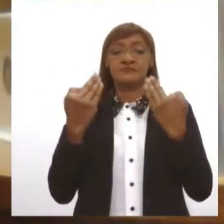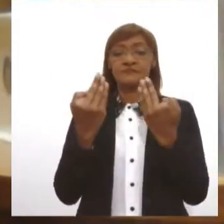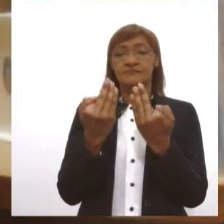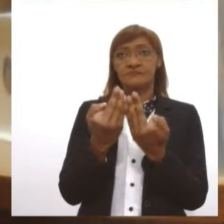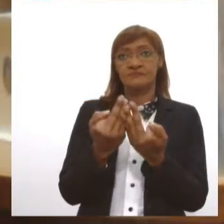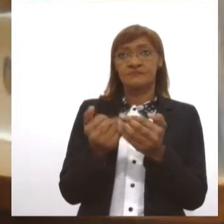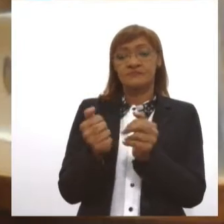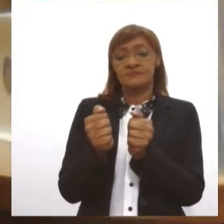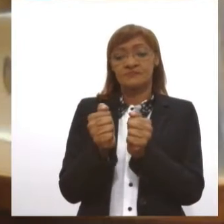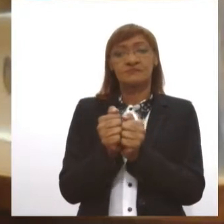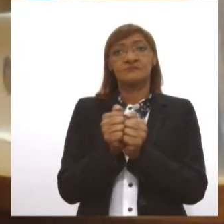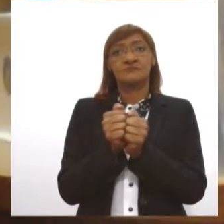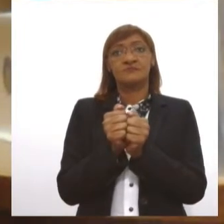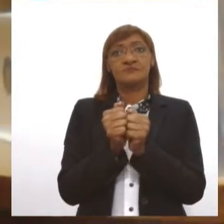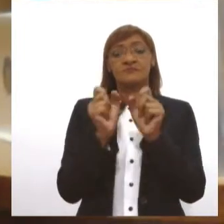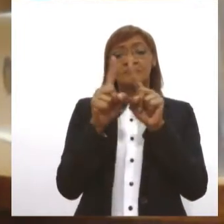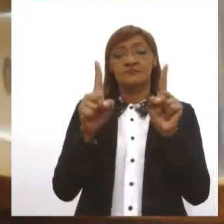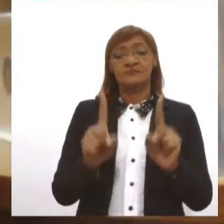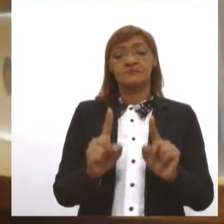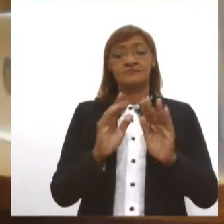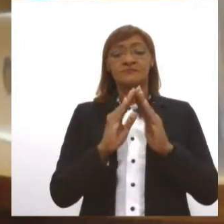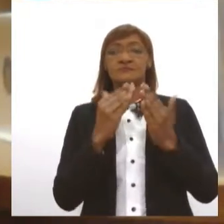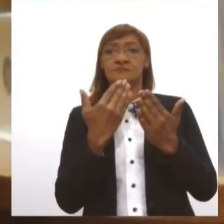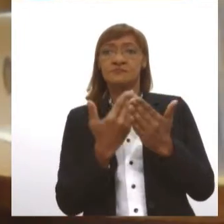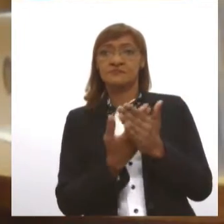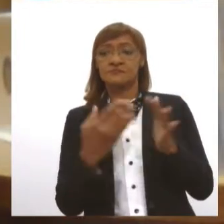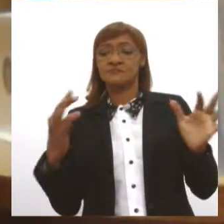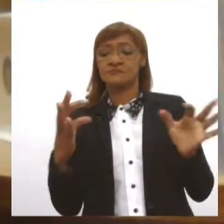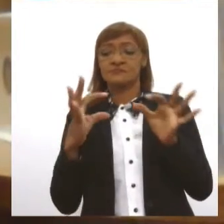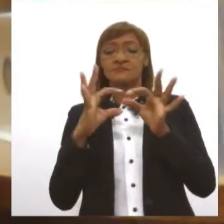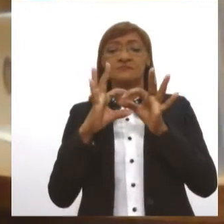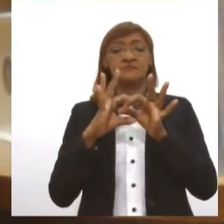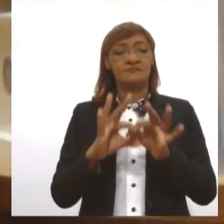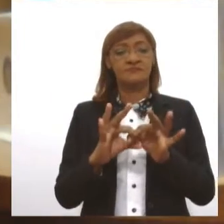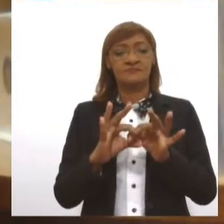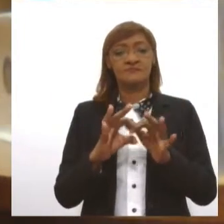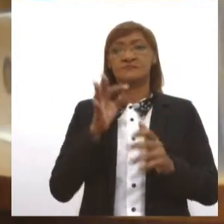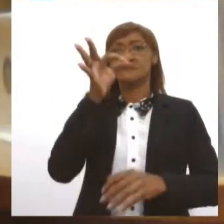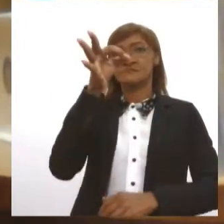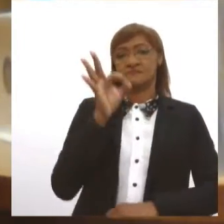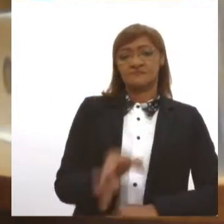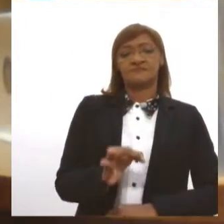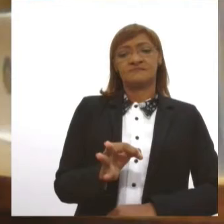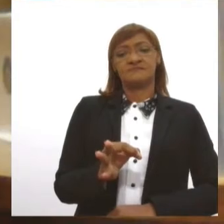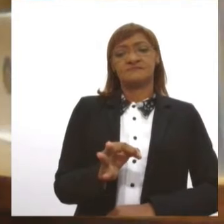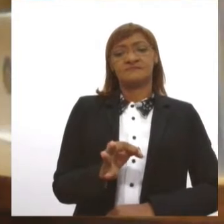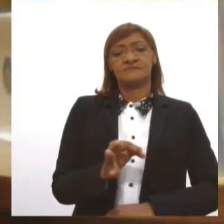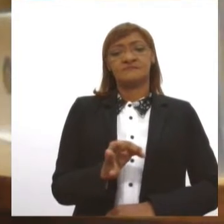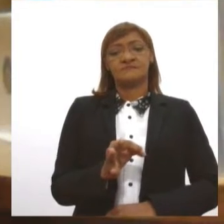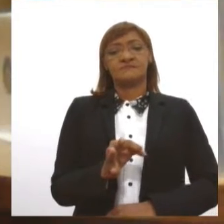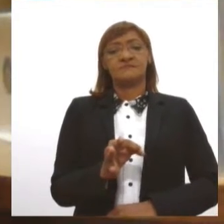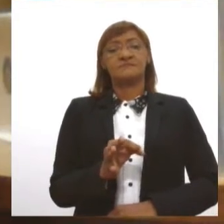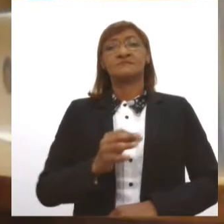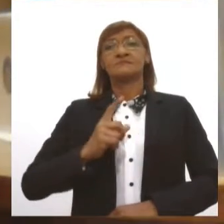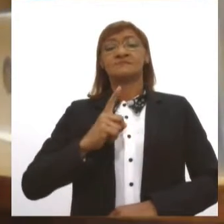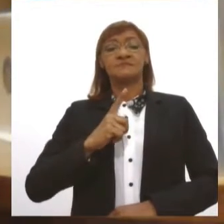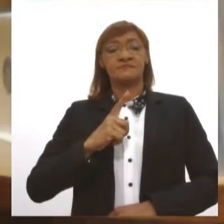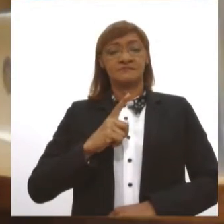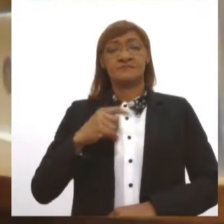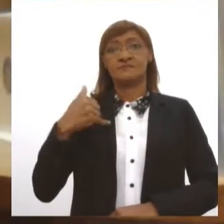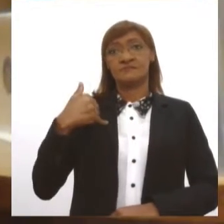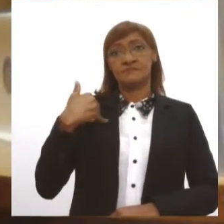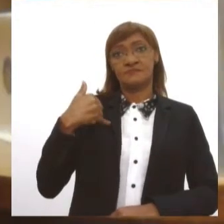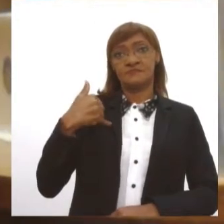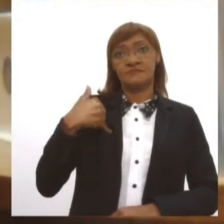que, por incrível que pareça, tudo deu certo. Né? A gente tem crianças, inclusive, de 2,